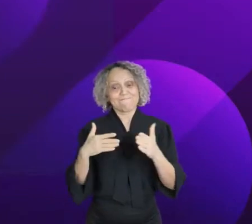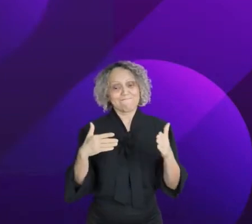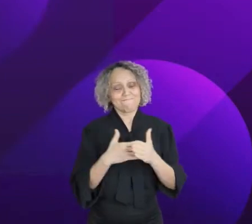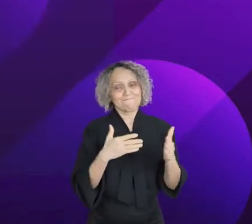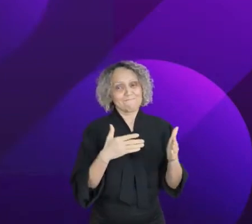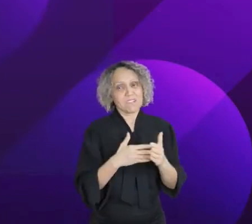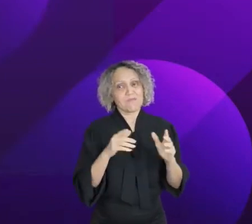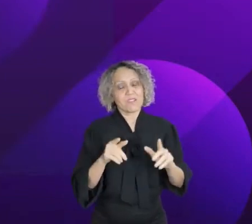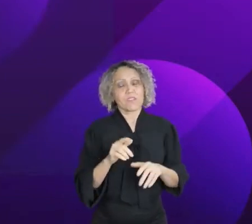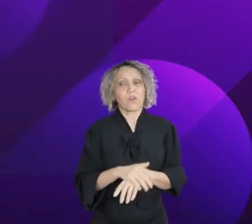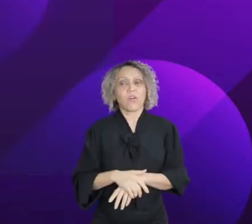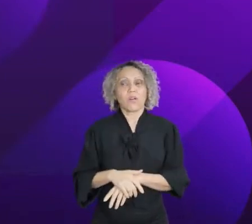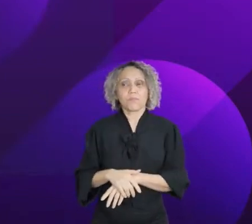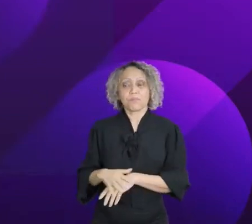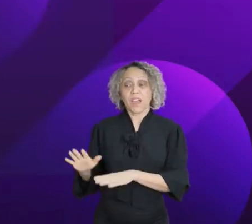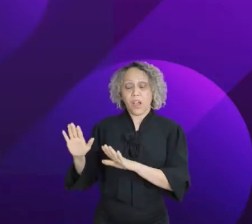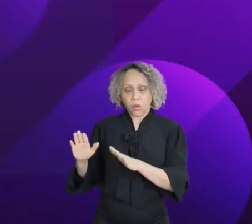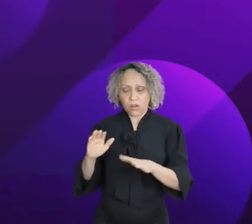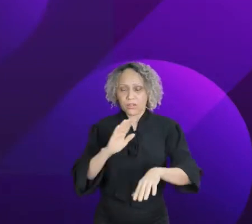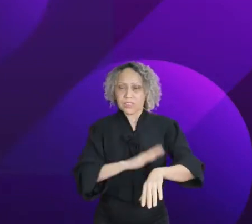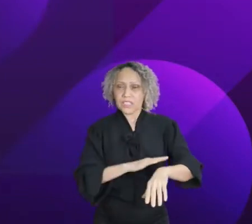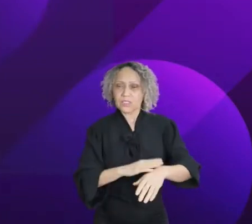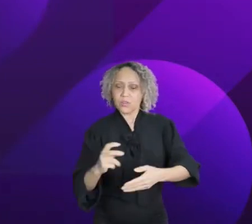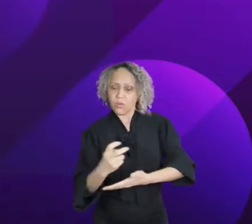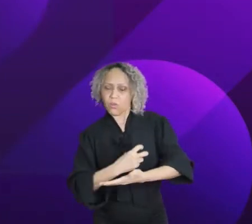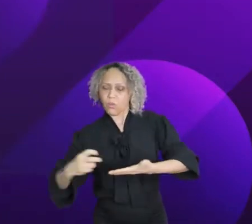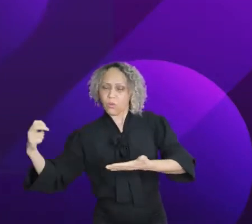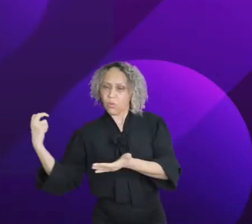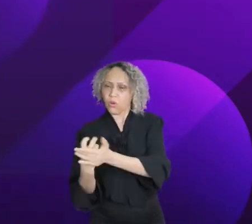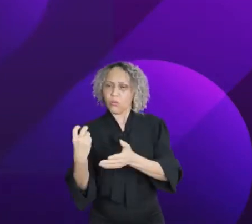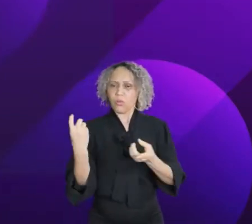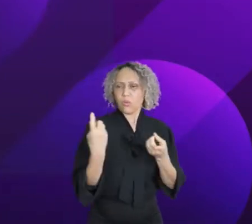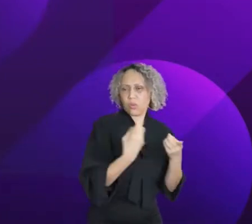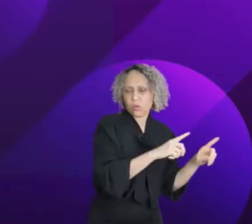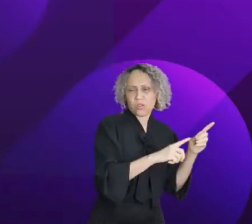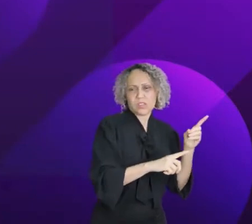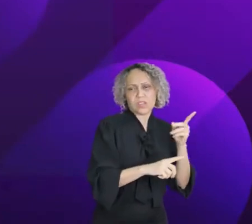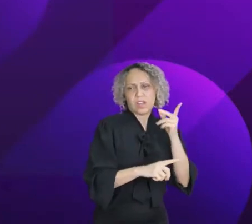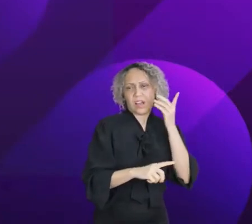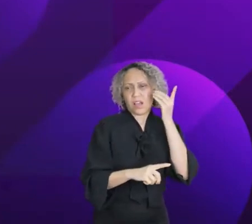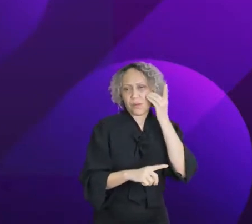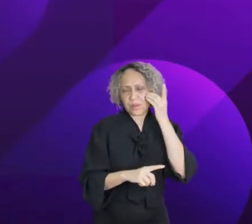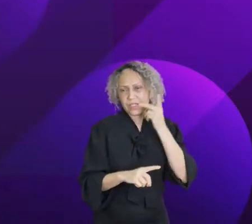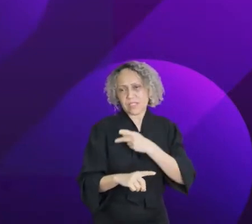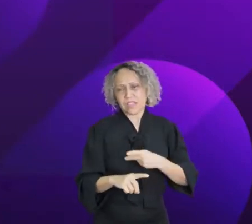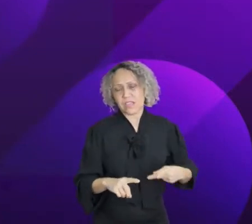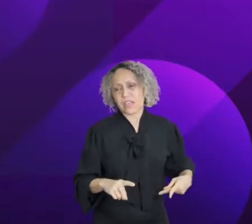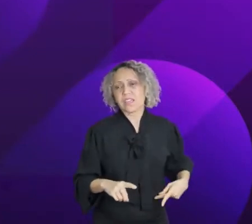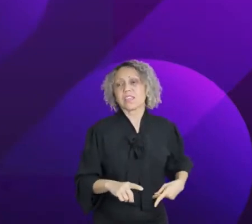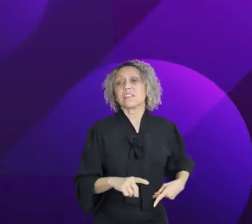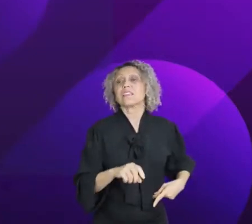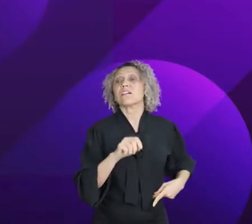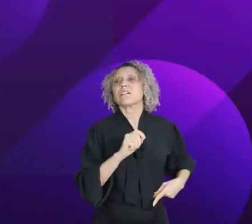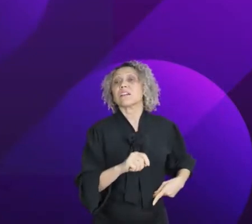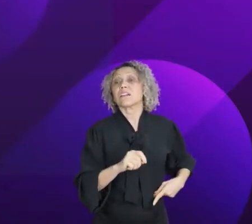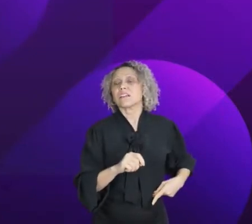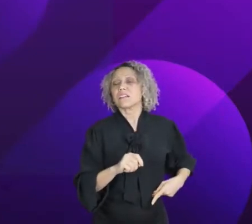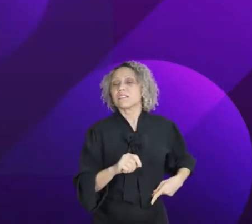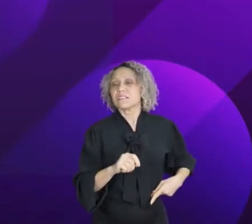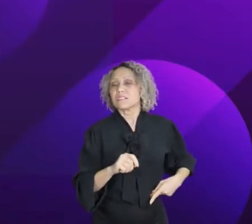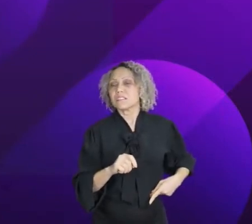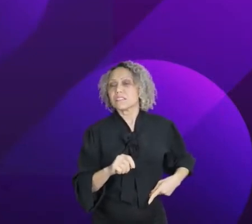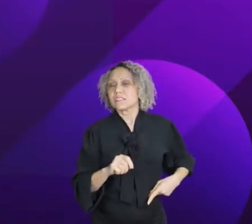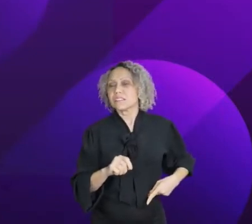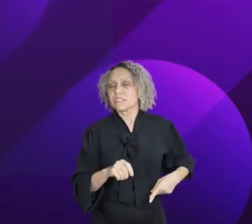última gestão, desde o golpe da nossa companheira presidenta Dilma, ele foi feito mais como uma compra de voto e